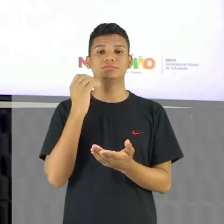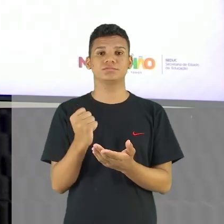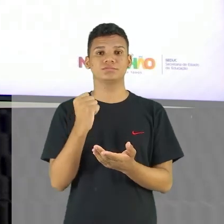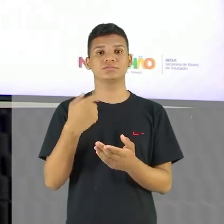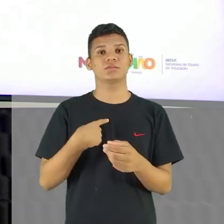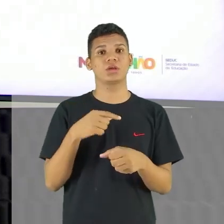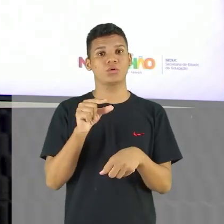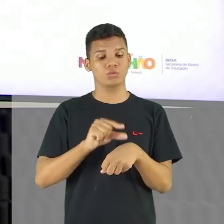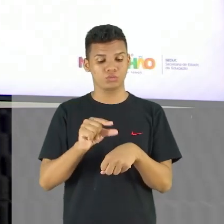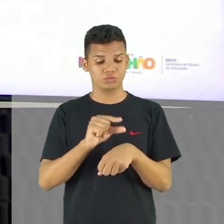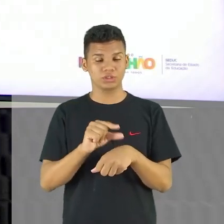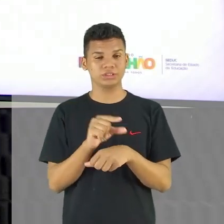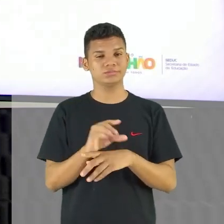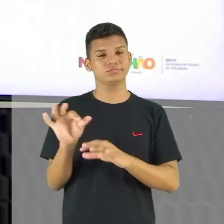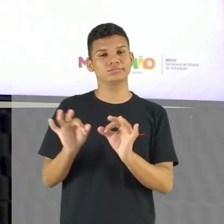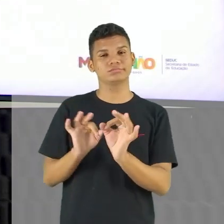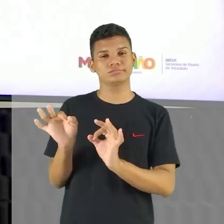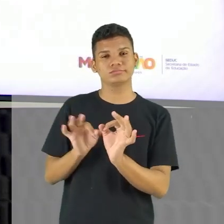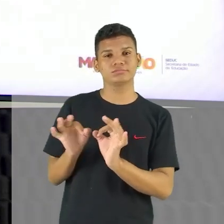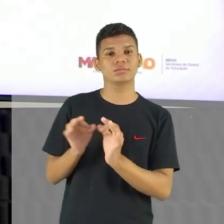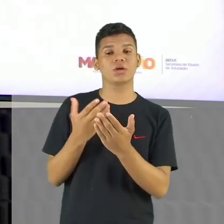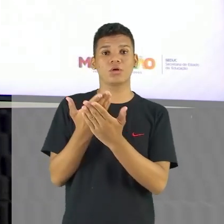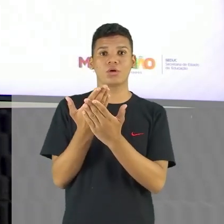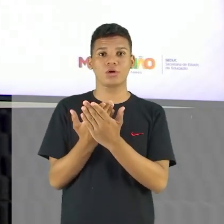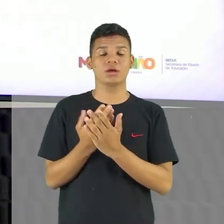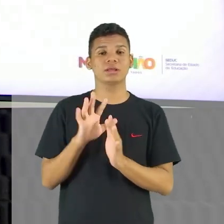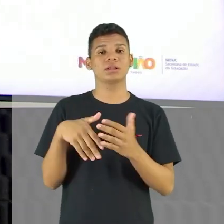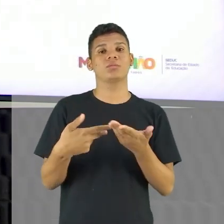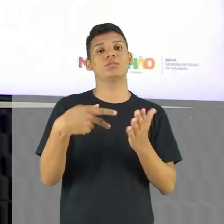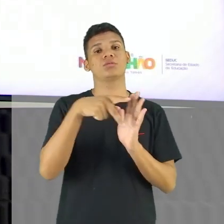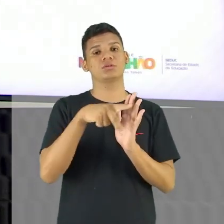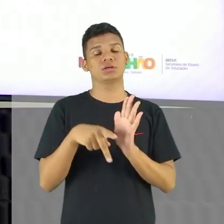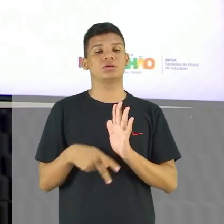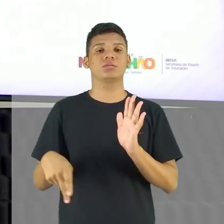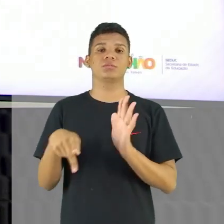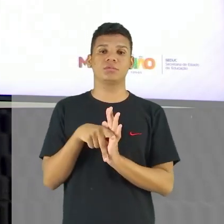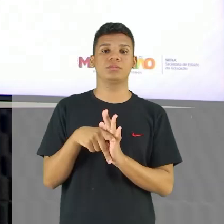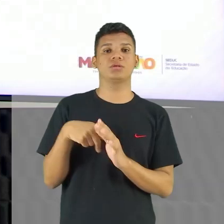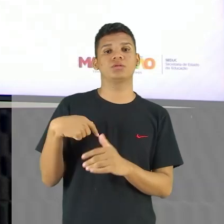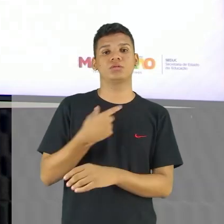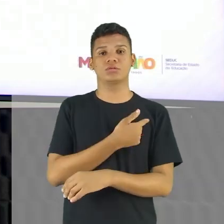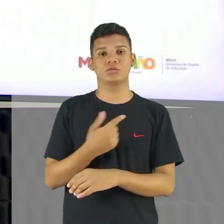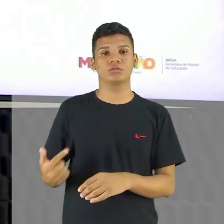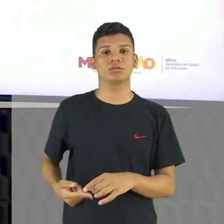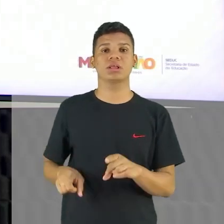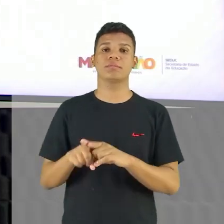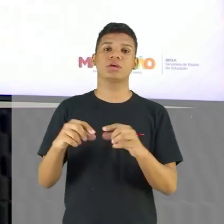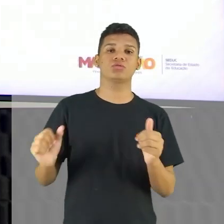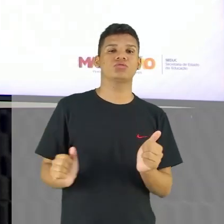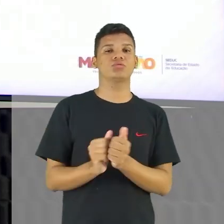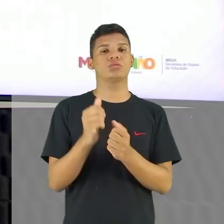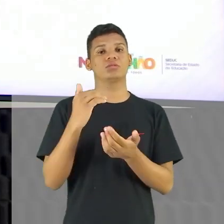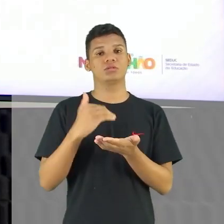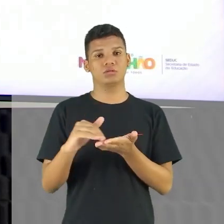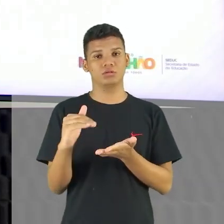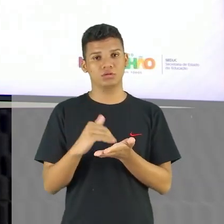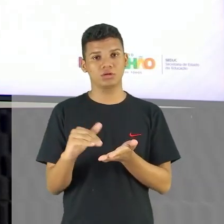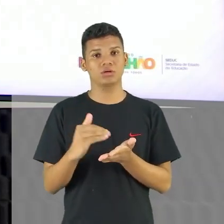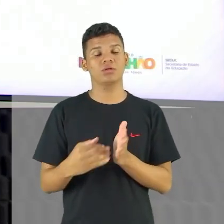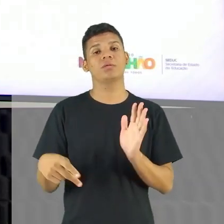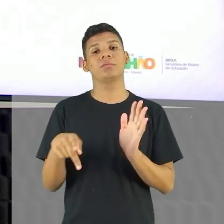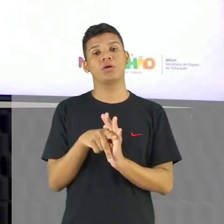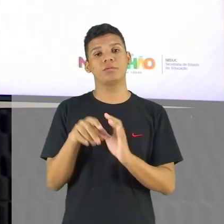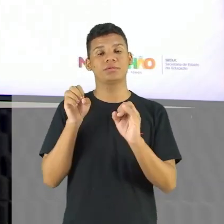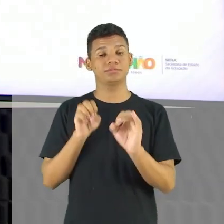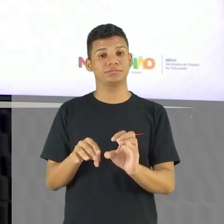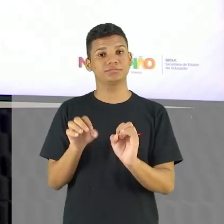esse curso preparatório é um projeto do Governo do Estado do Maranhão através da Secretaria Estadual de